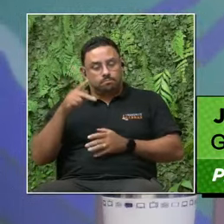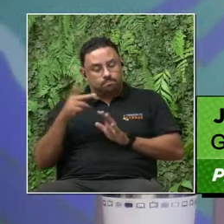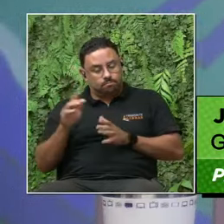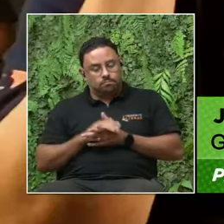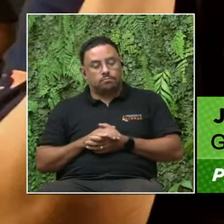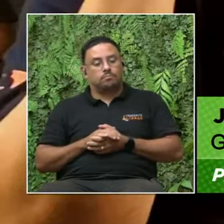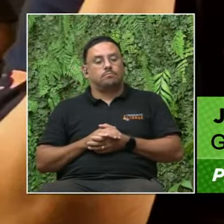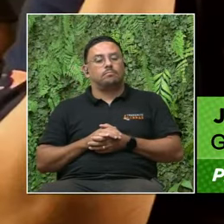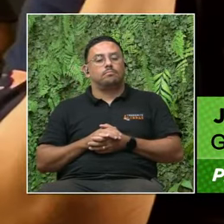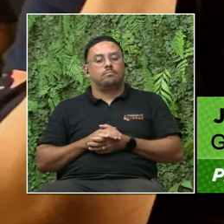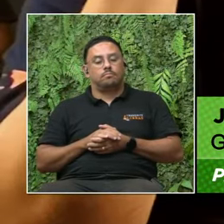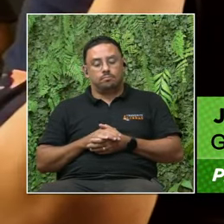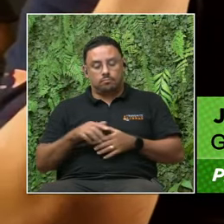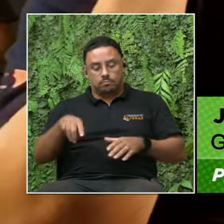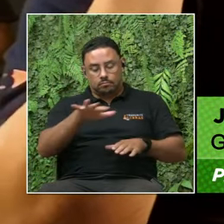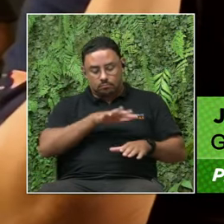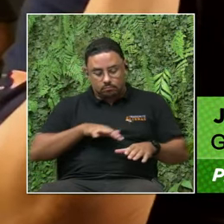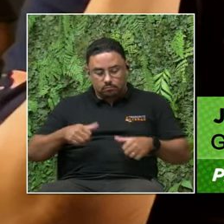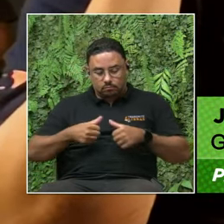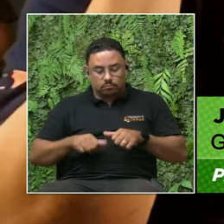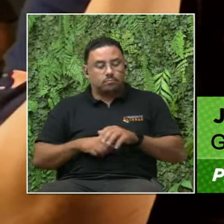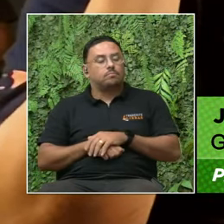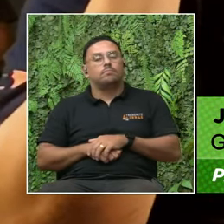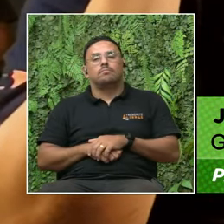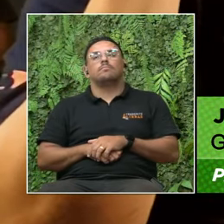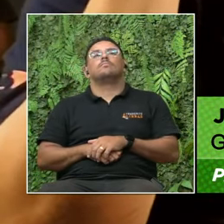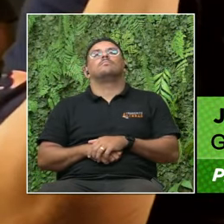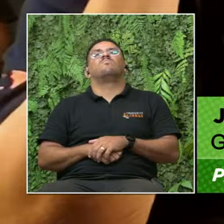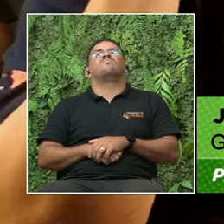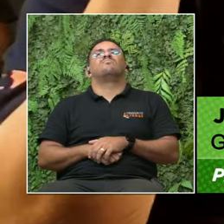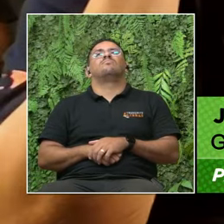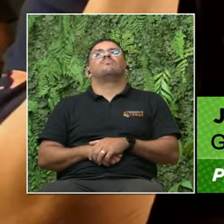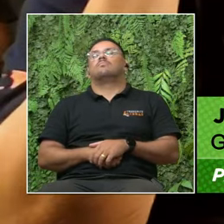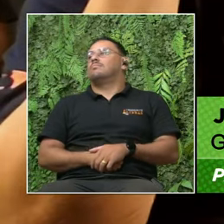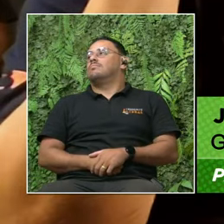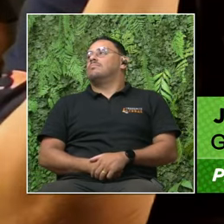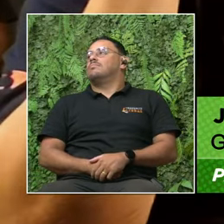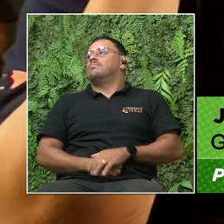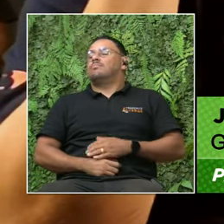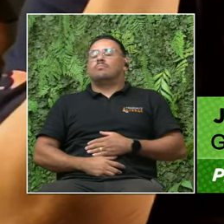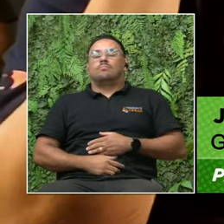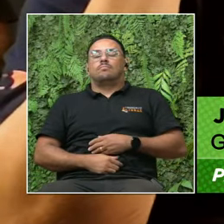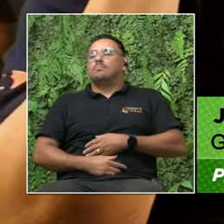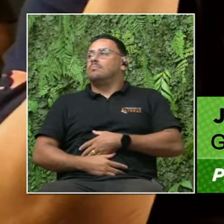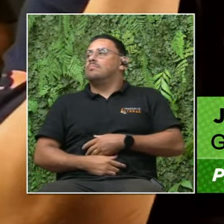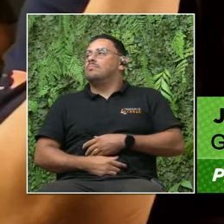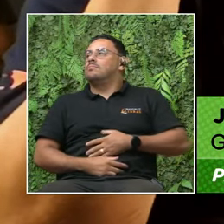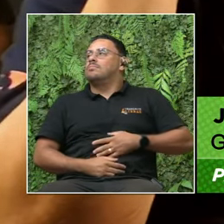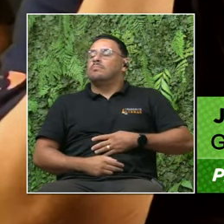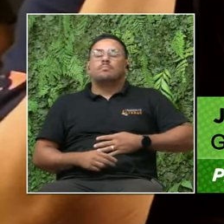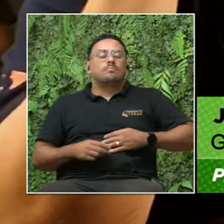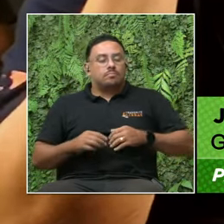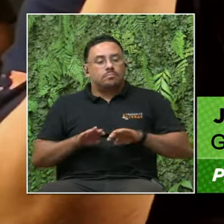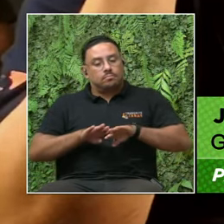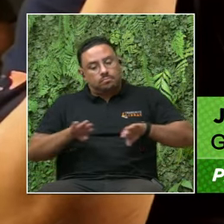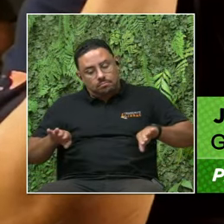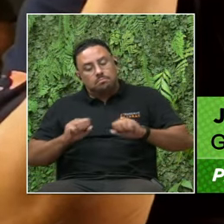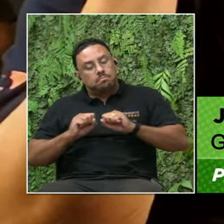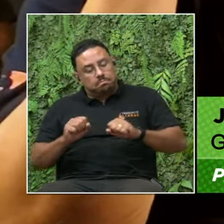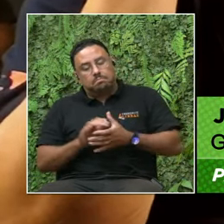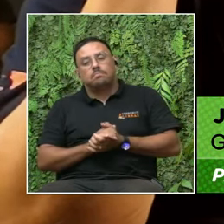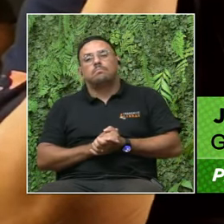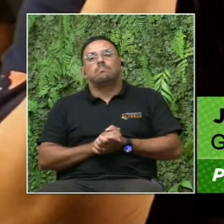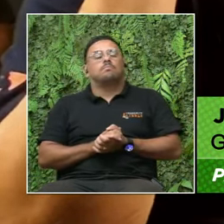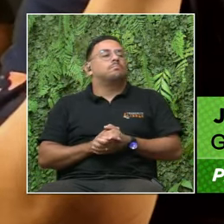pra defesa inteira beleza foram três gols do outro lado não foi Tá bom tudo bem tá tudo certo se quiser dar nota separada també